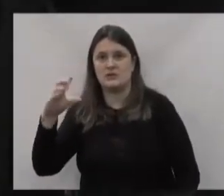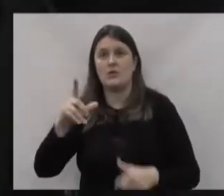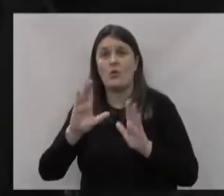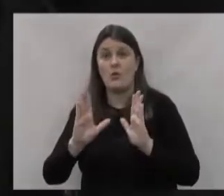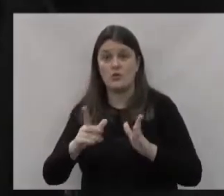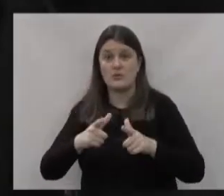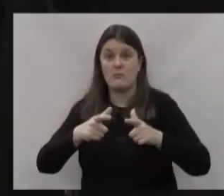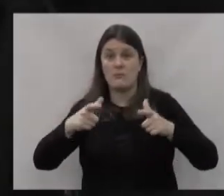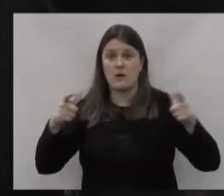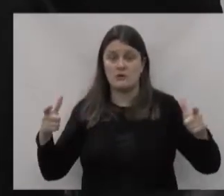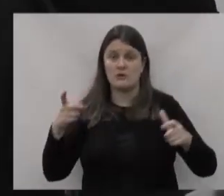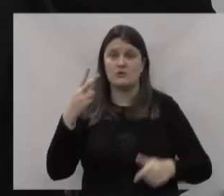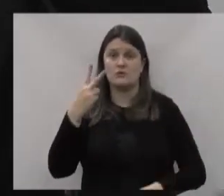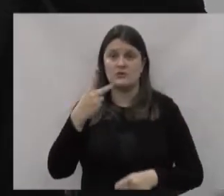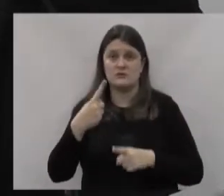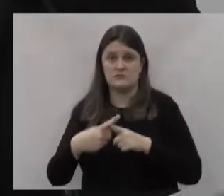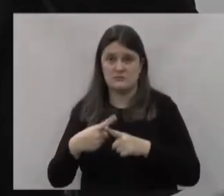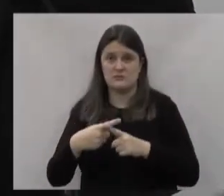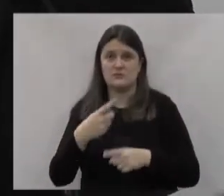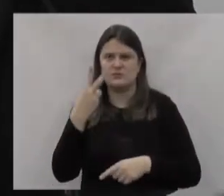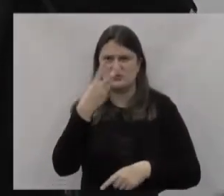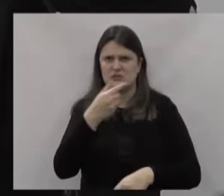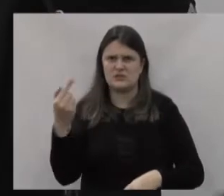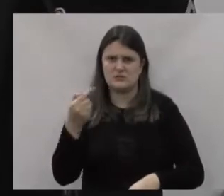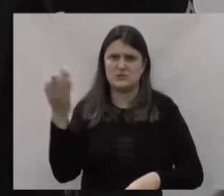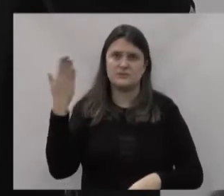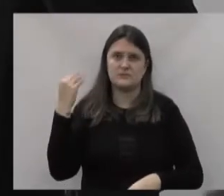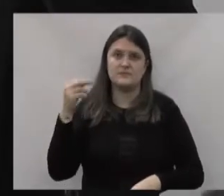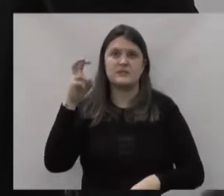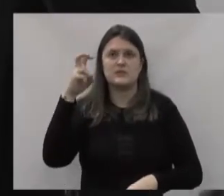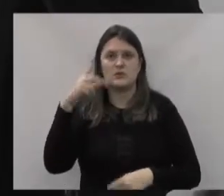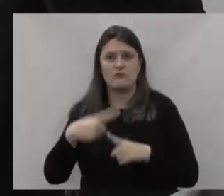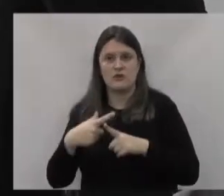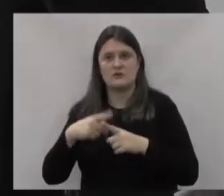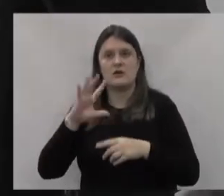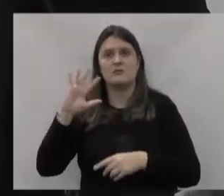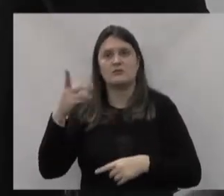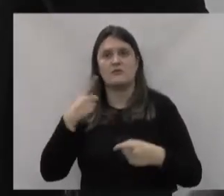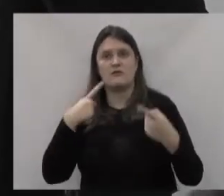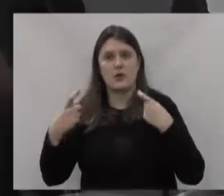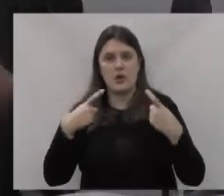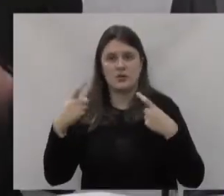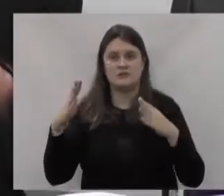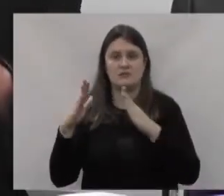dos casos, faz 2 semanas que nós já atendemos mais de 5 casos de violência doméstica.